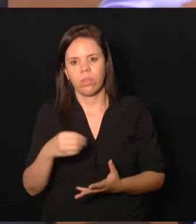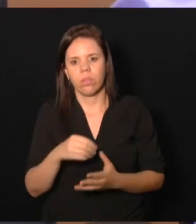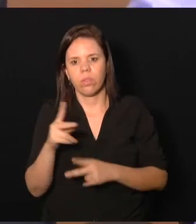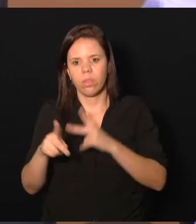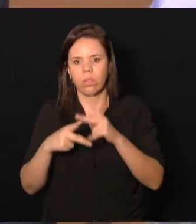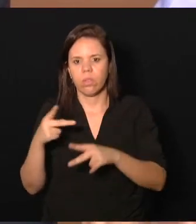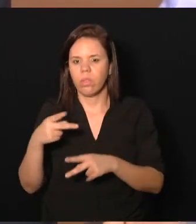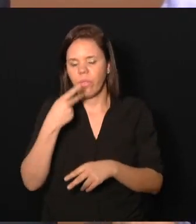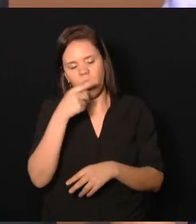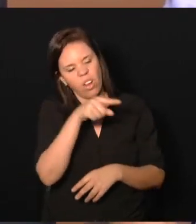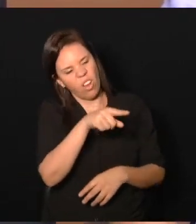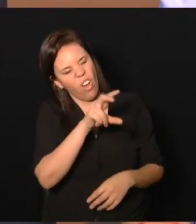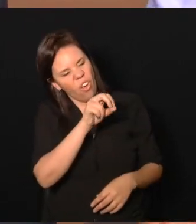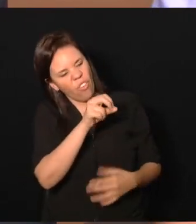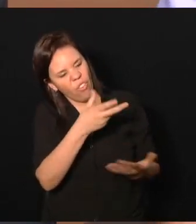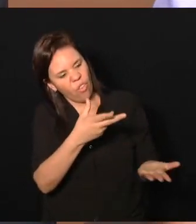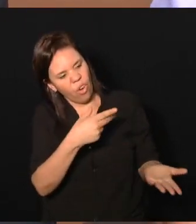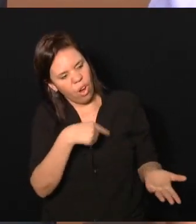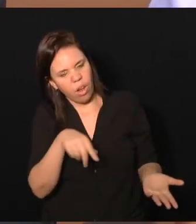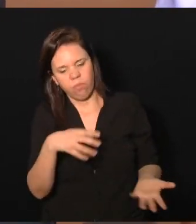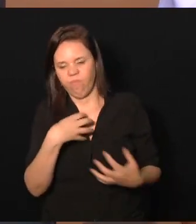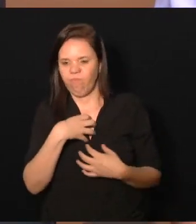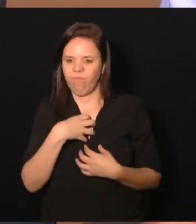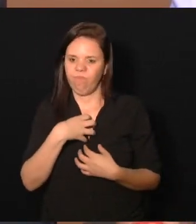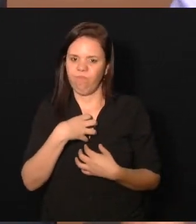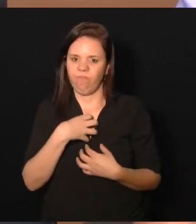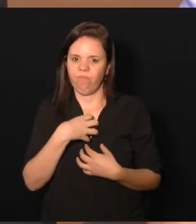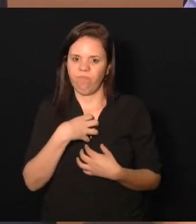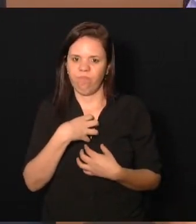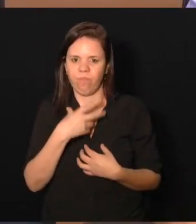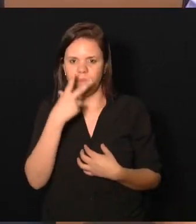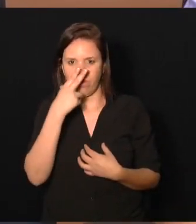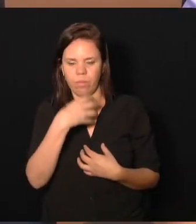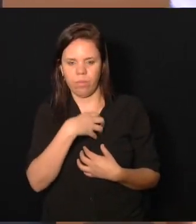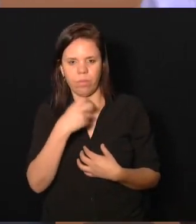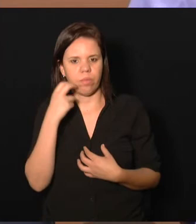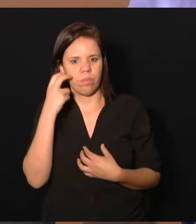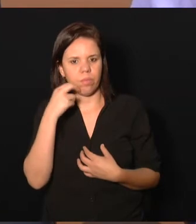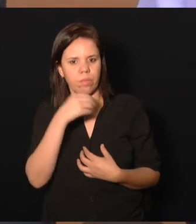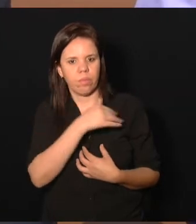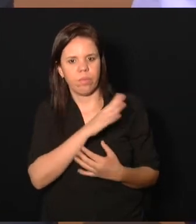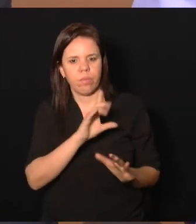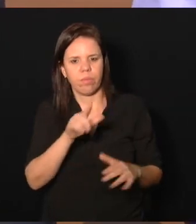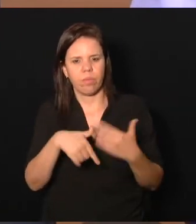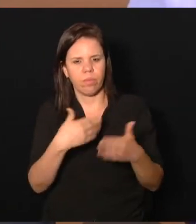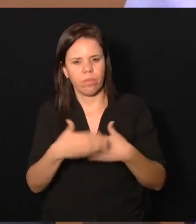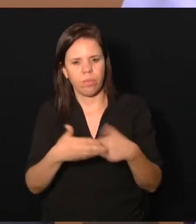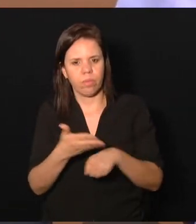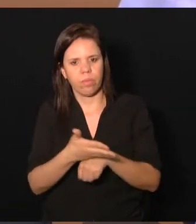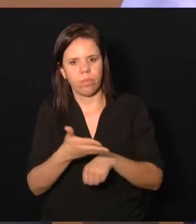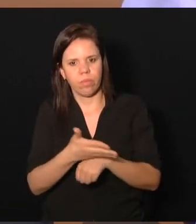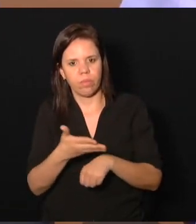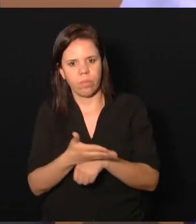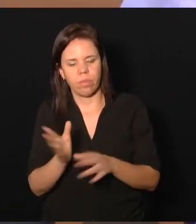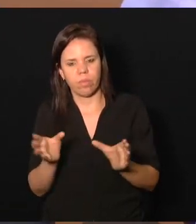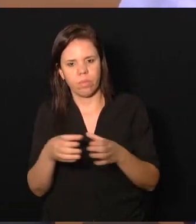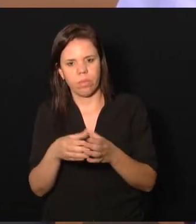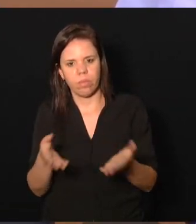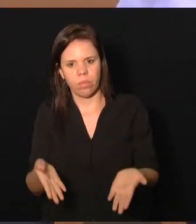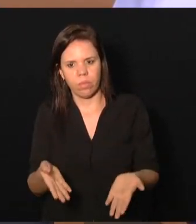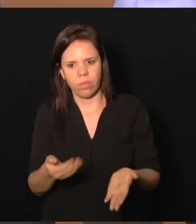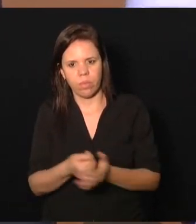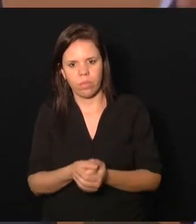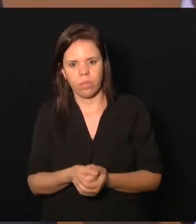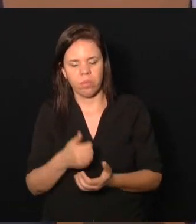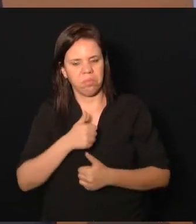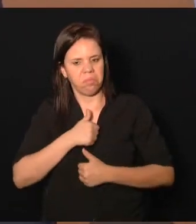me chamava de avô. E eu sentia um certo constrangimento. Mas quando eu comecei a participar dessa comissão, a